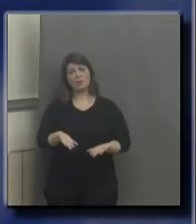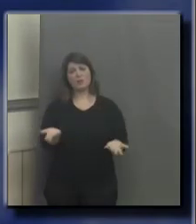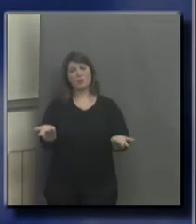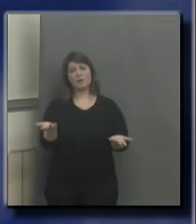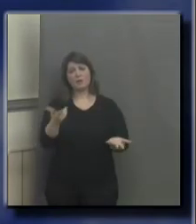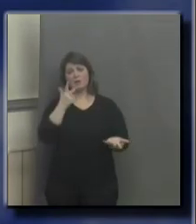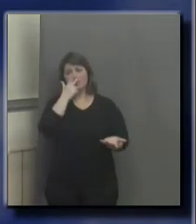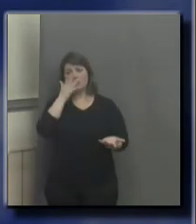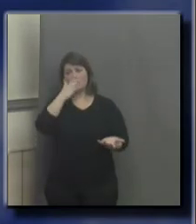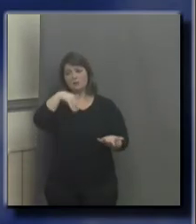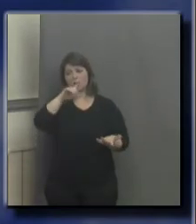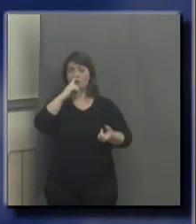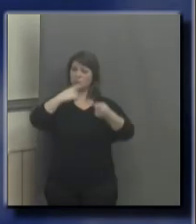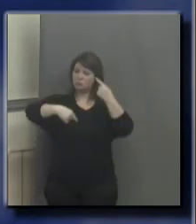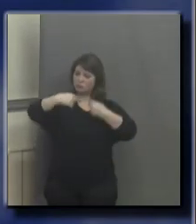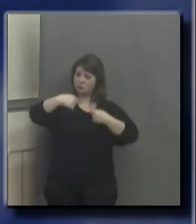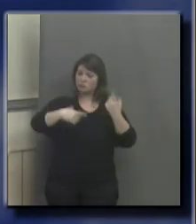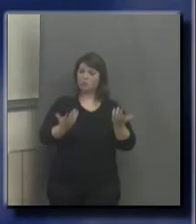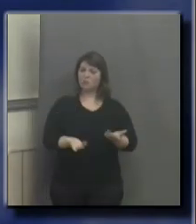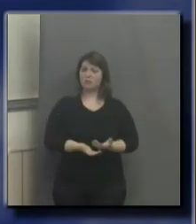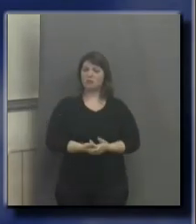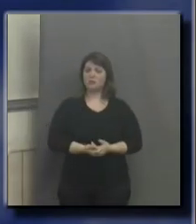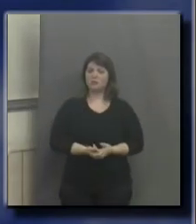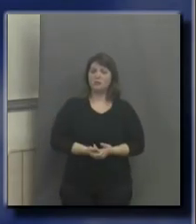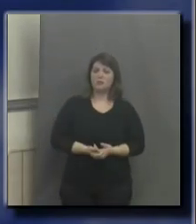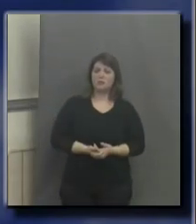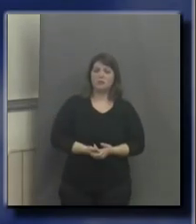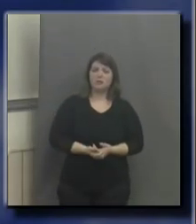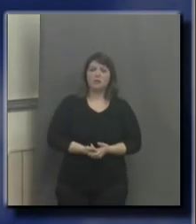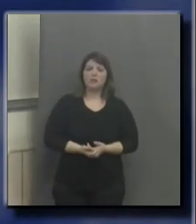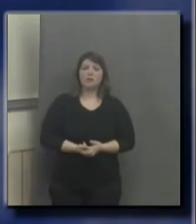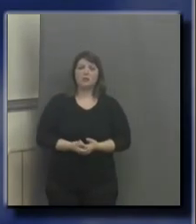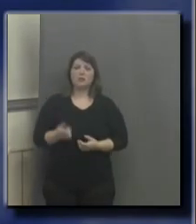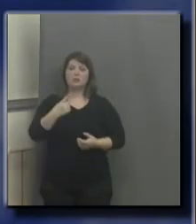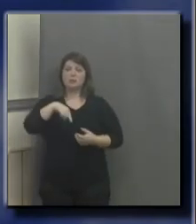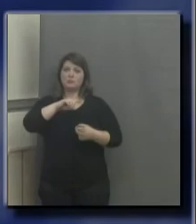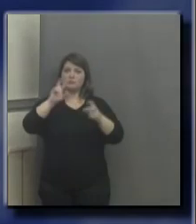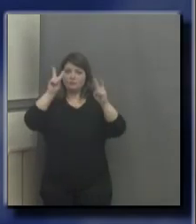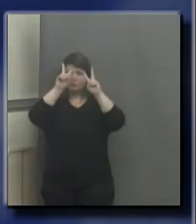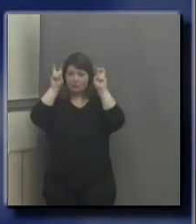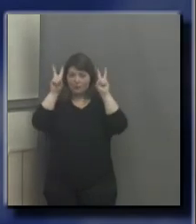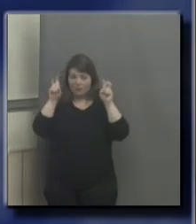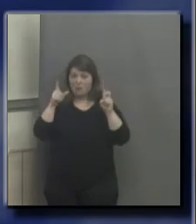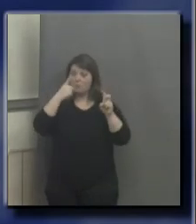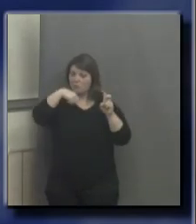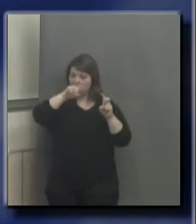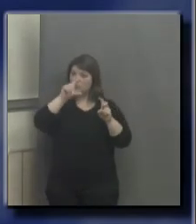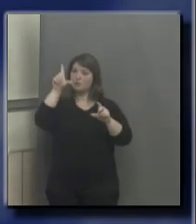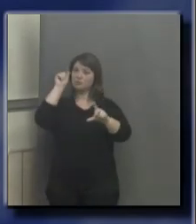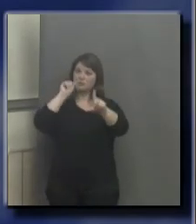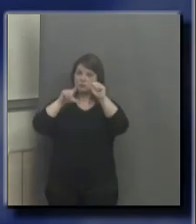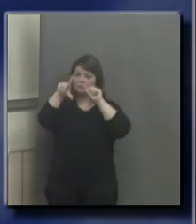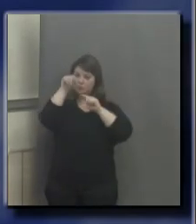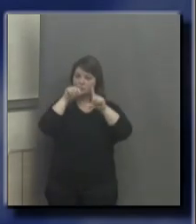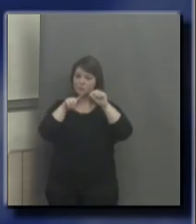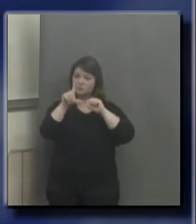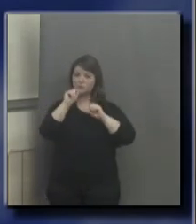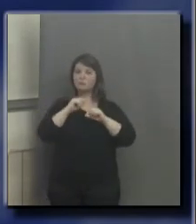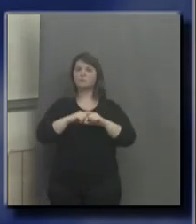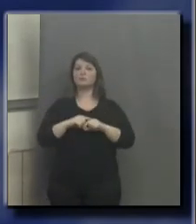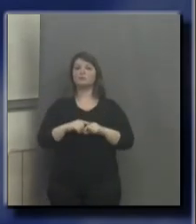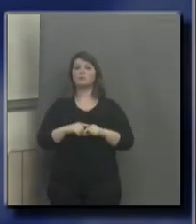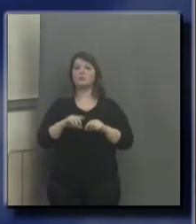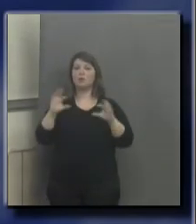preâmbulo para as nossas discussões, tá? Então, os temas que a gente elegeu, a